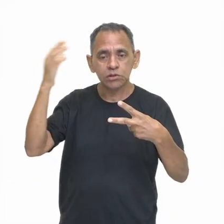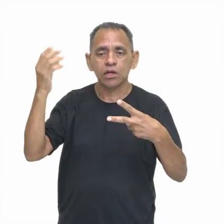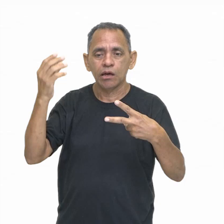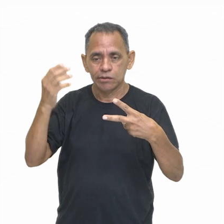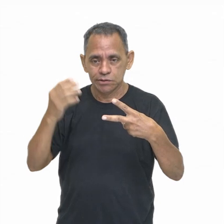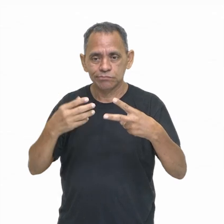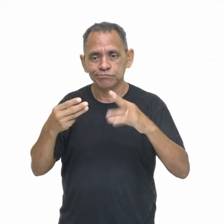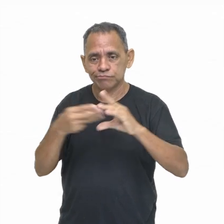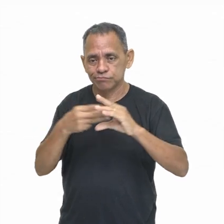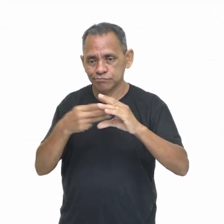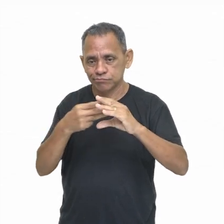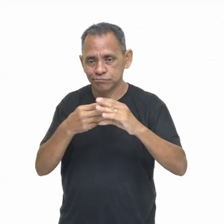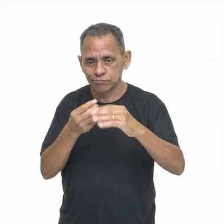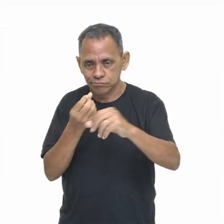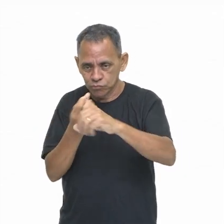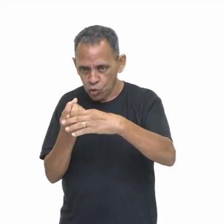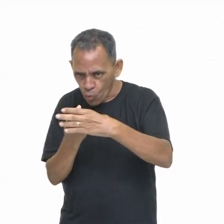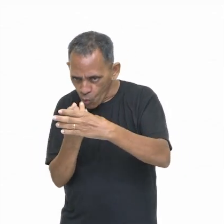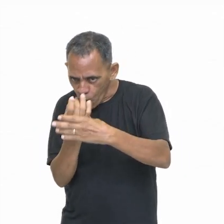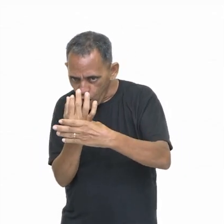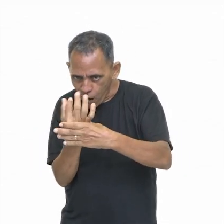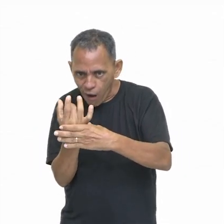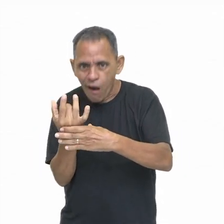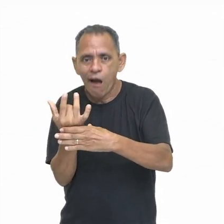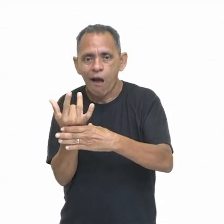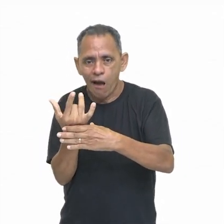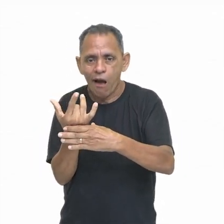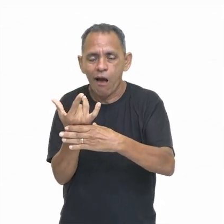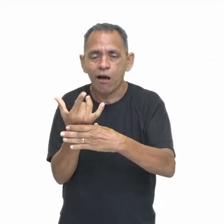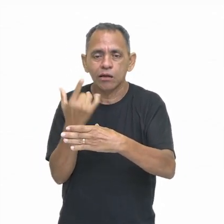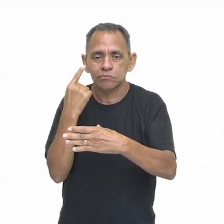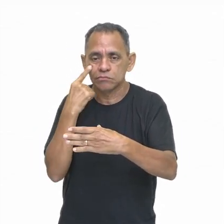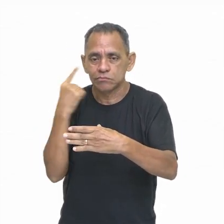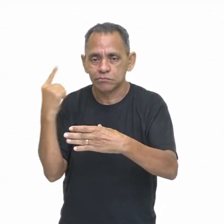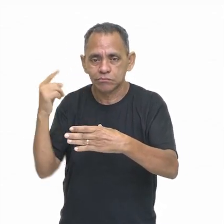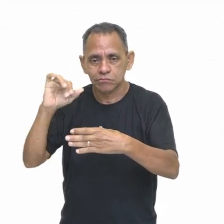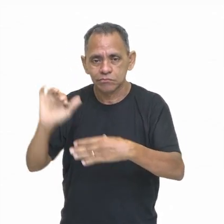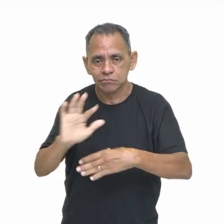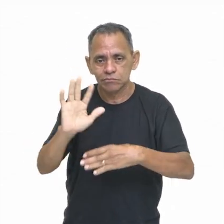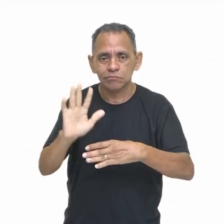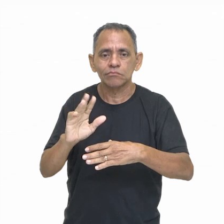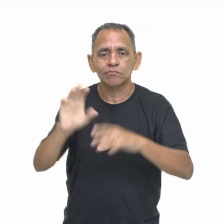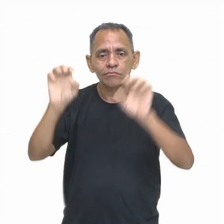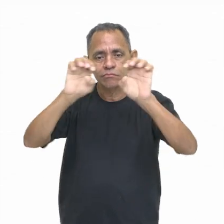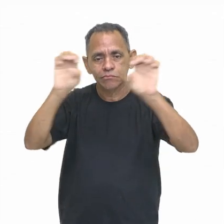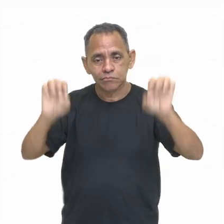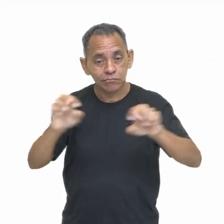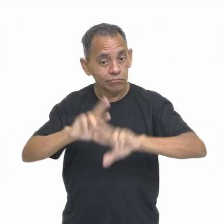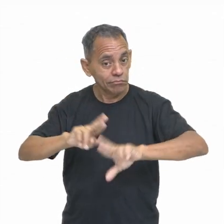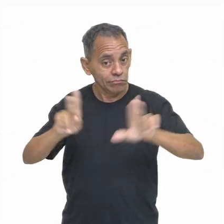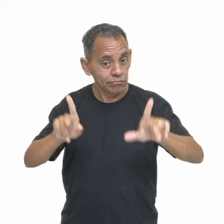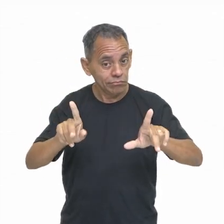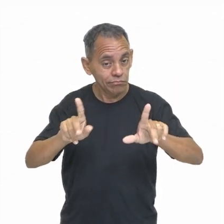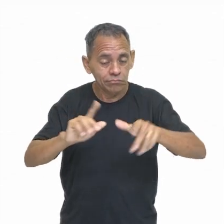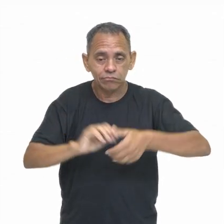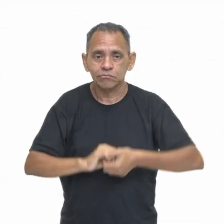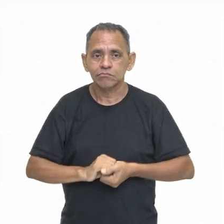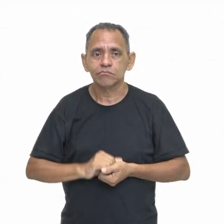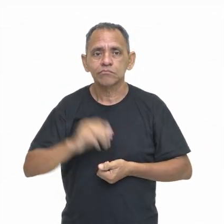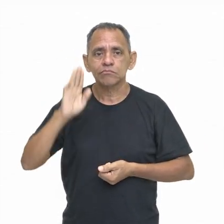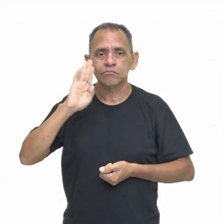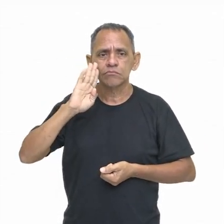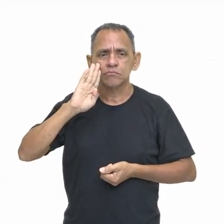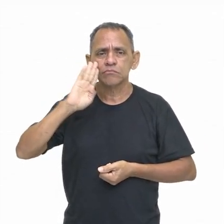gente pode observar aí, na nossa imagem, a estrutura da célula vegetal é diferente,